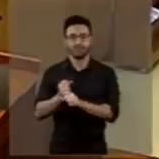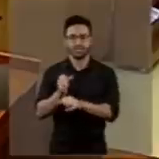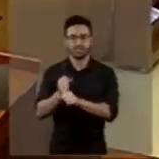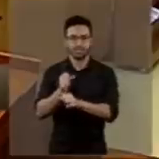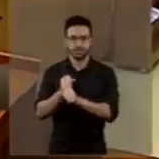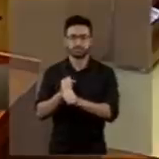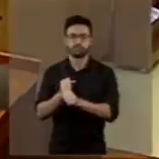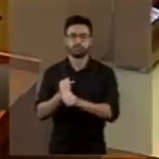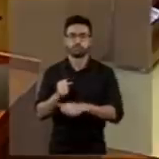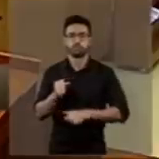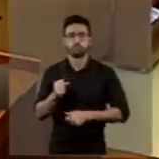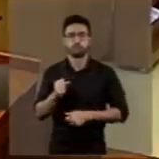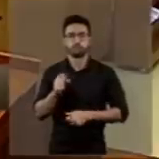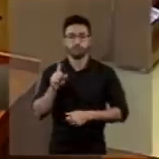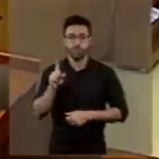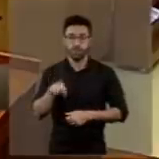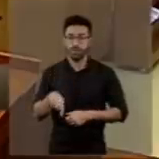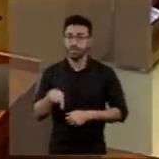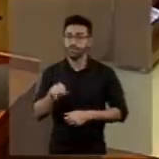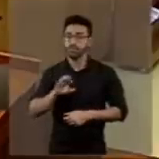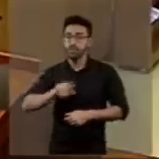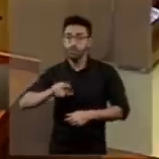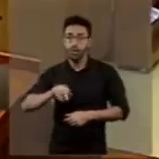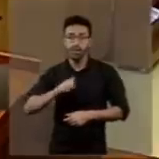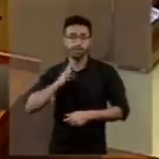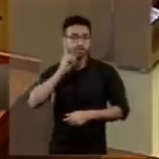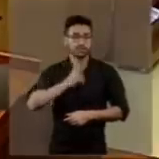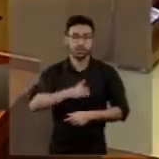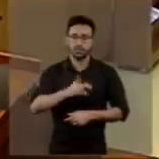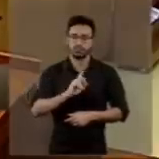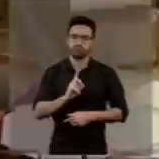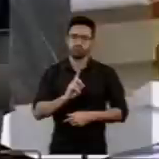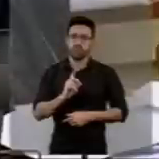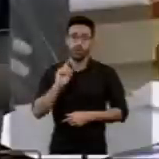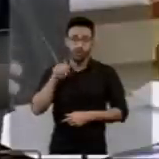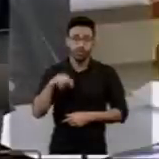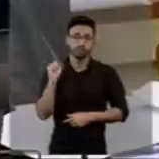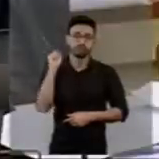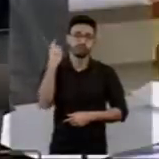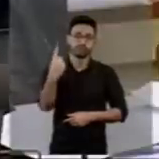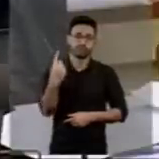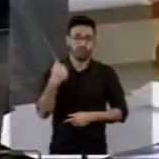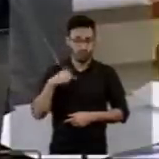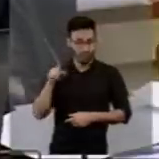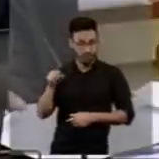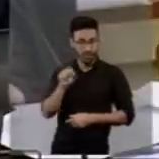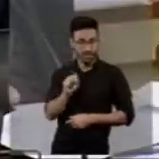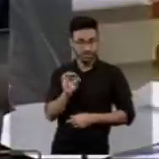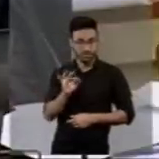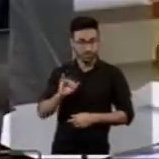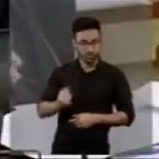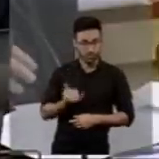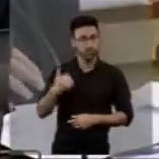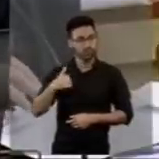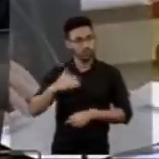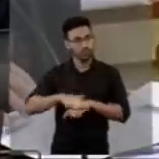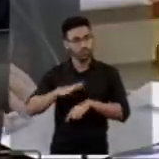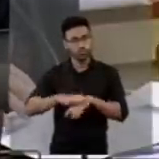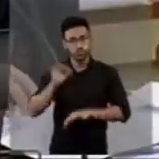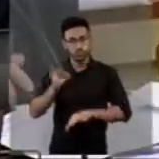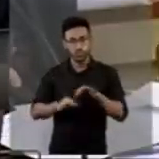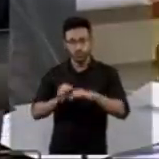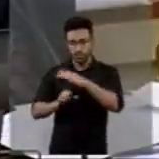uma medida absolutamente excepcional. No STJ eu tive a ocasião de julgar um caso de uma empresa